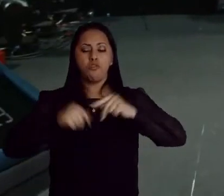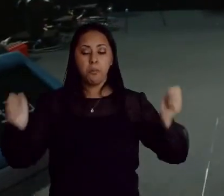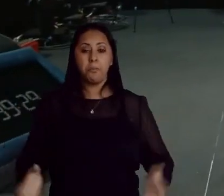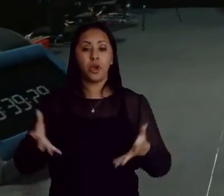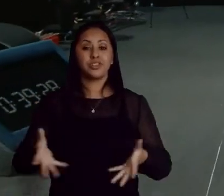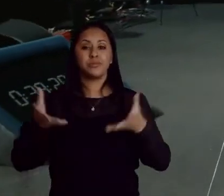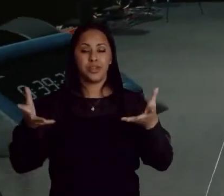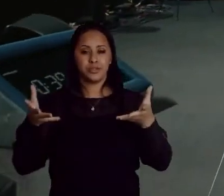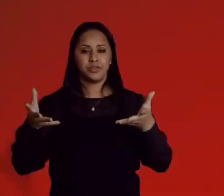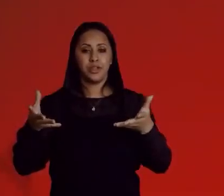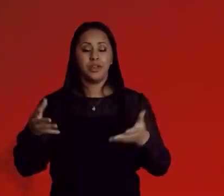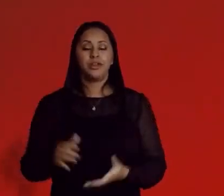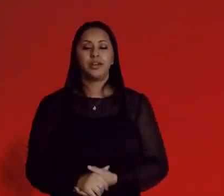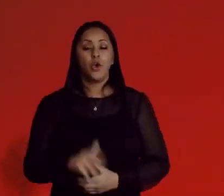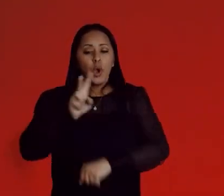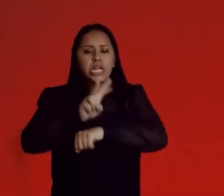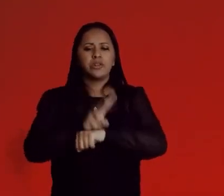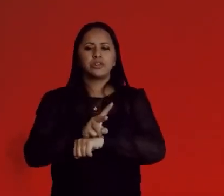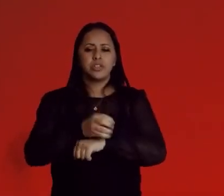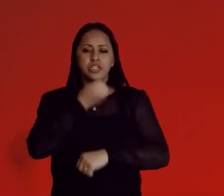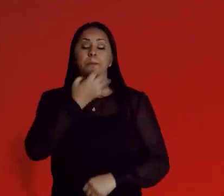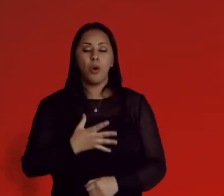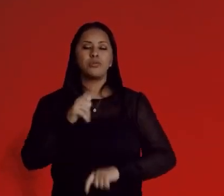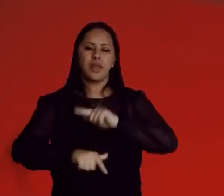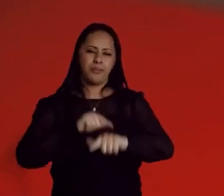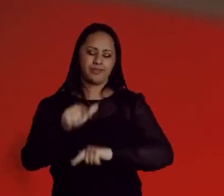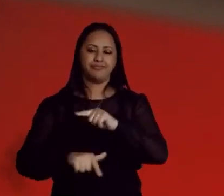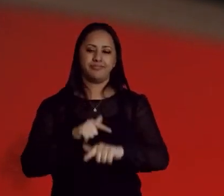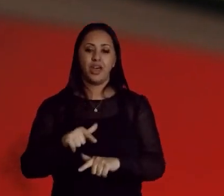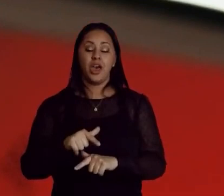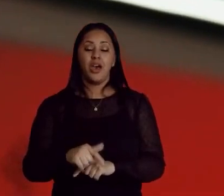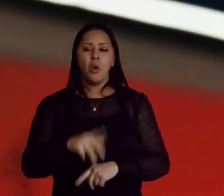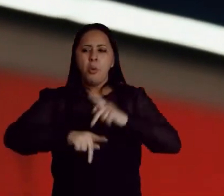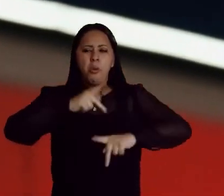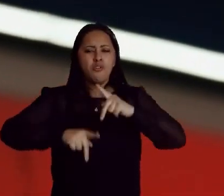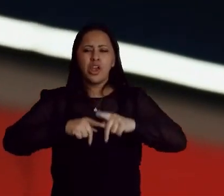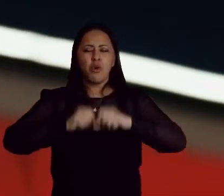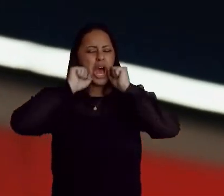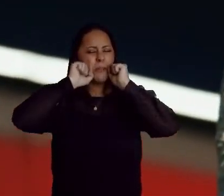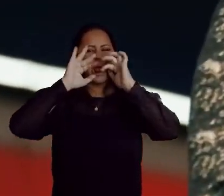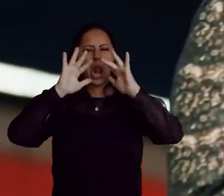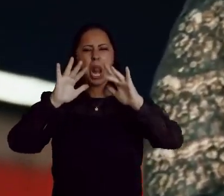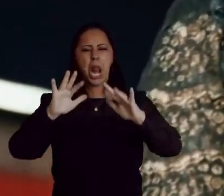próspero, zeloso e de boas obras. Um povo que eu vou multiplicar bens e